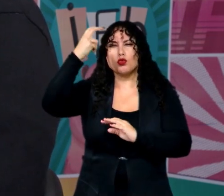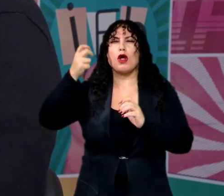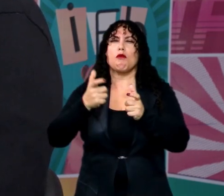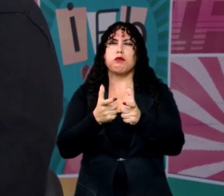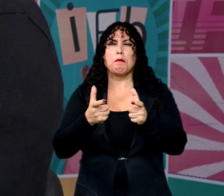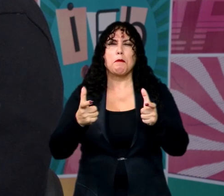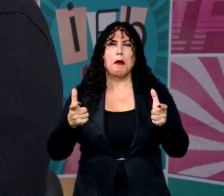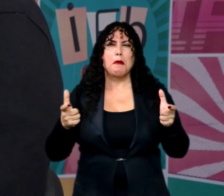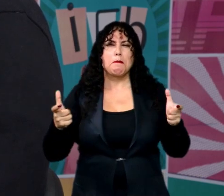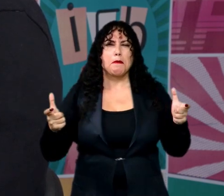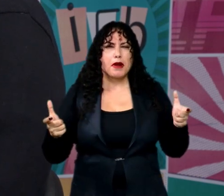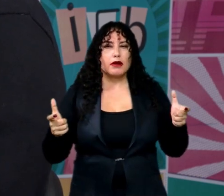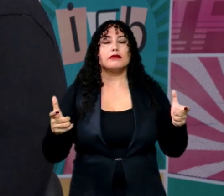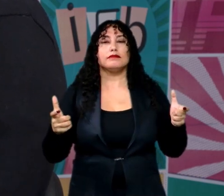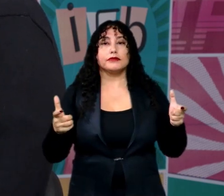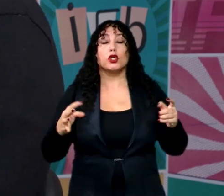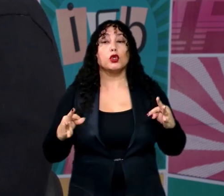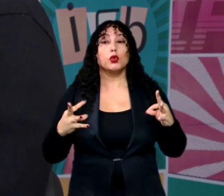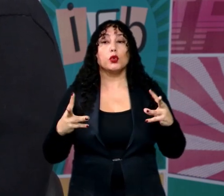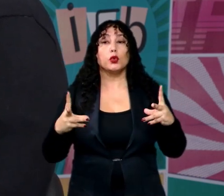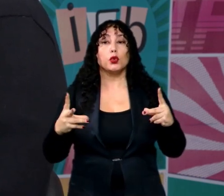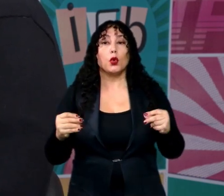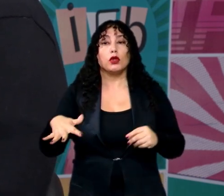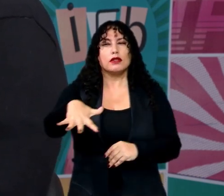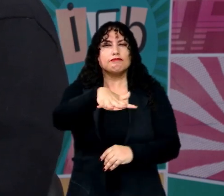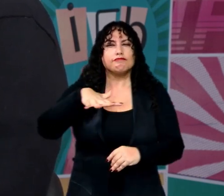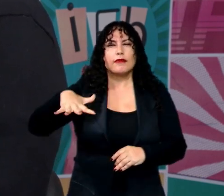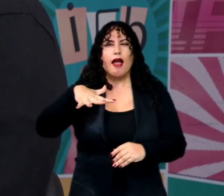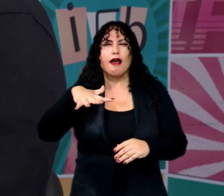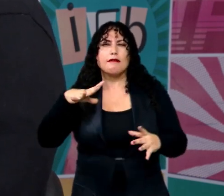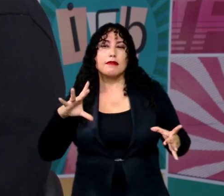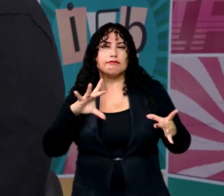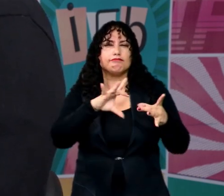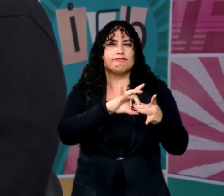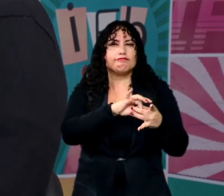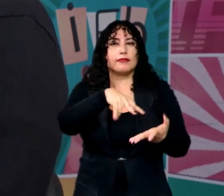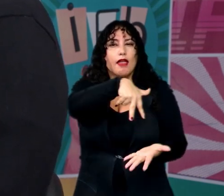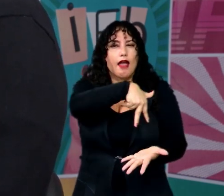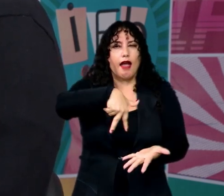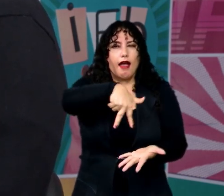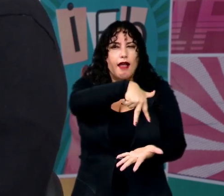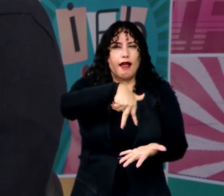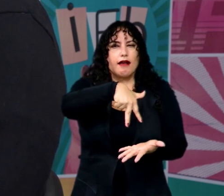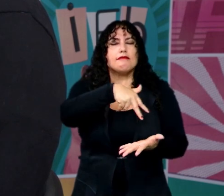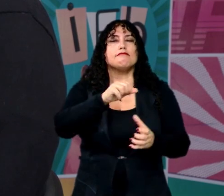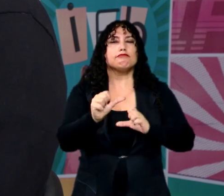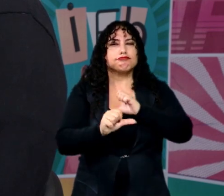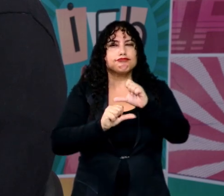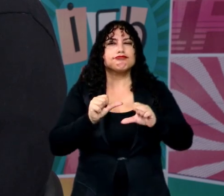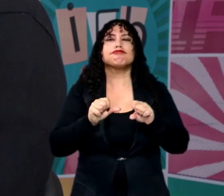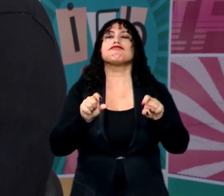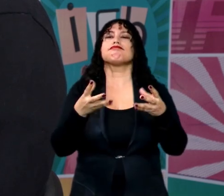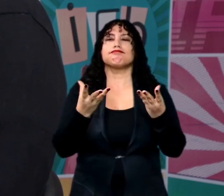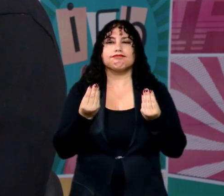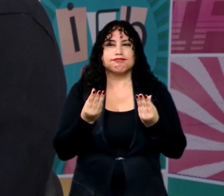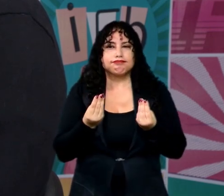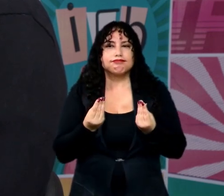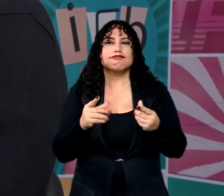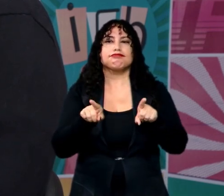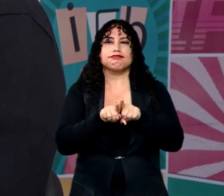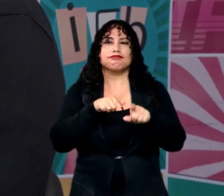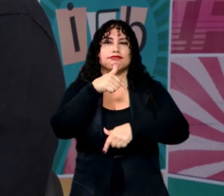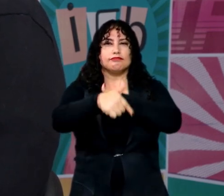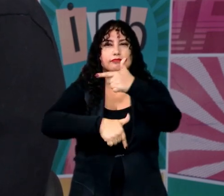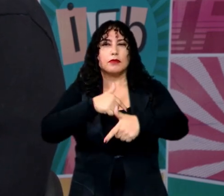muito na área, em todas as áreas, mas com Uhum. dança bastante. A